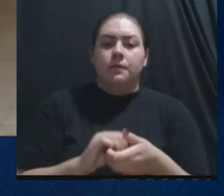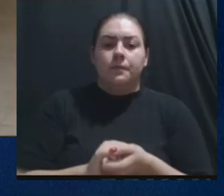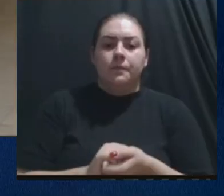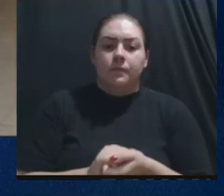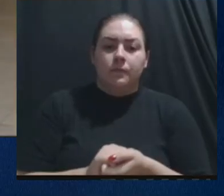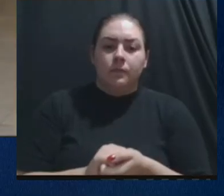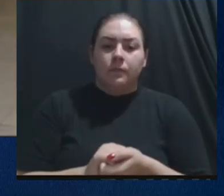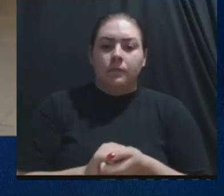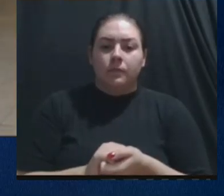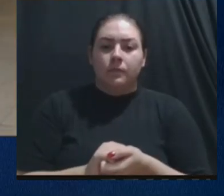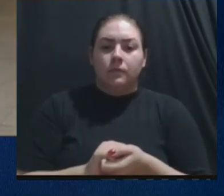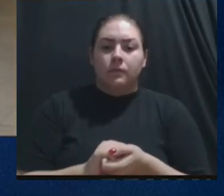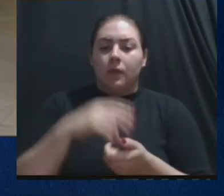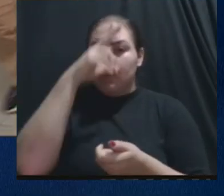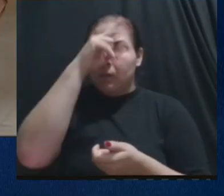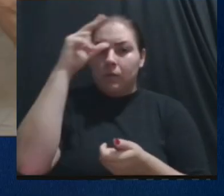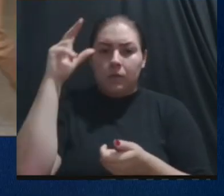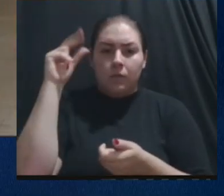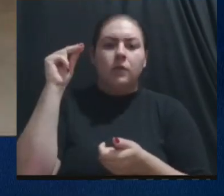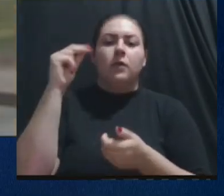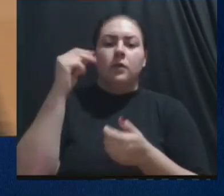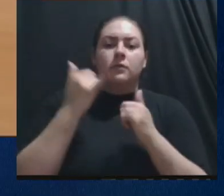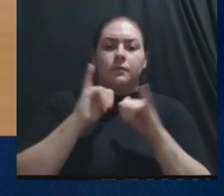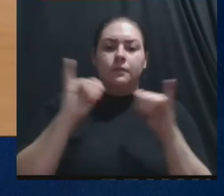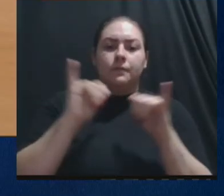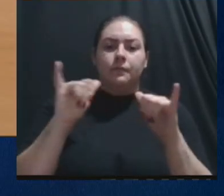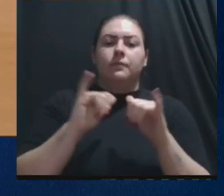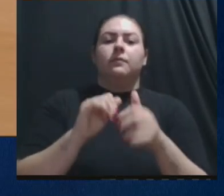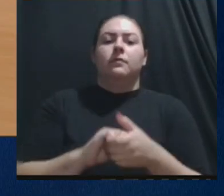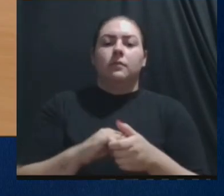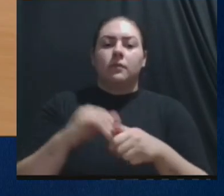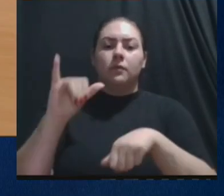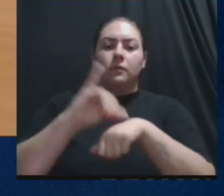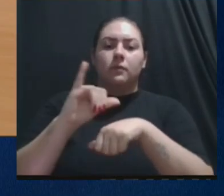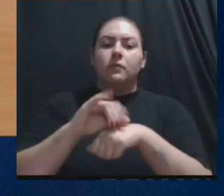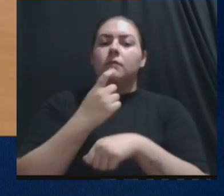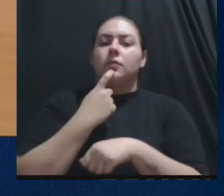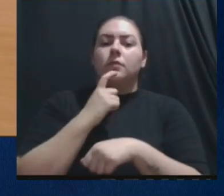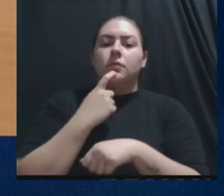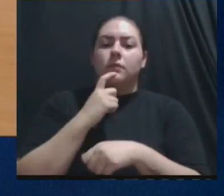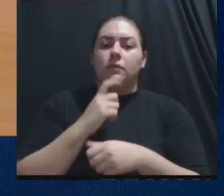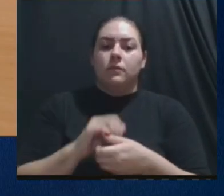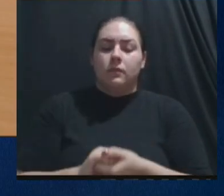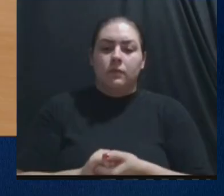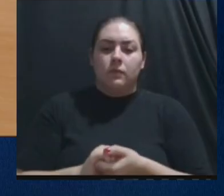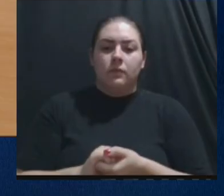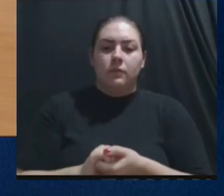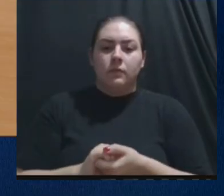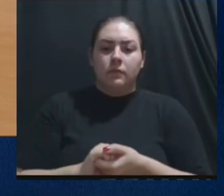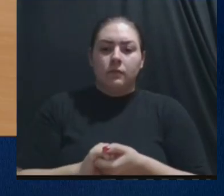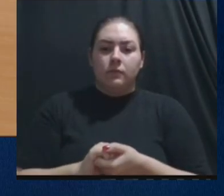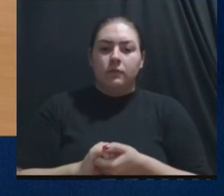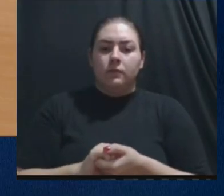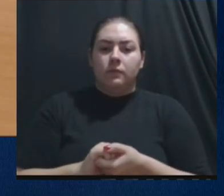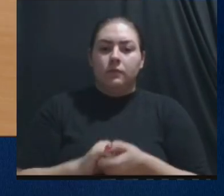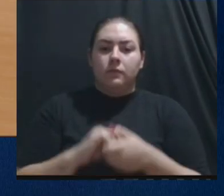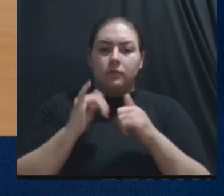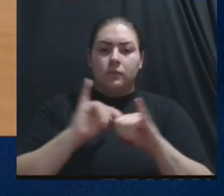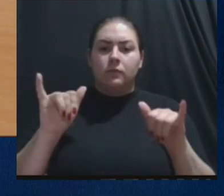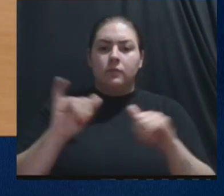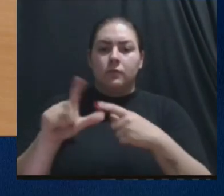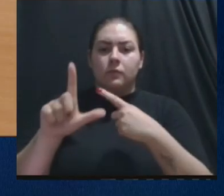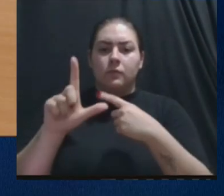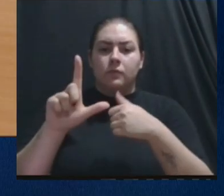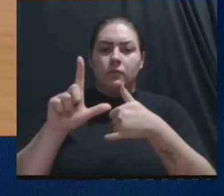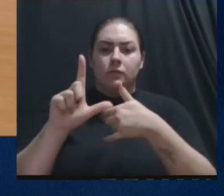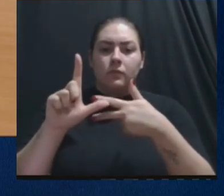plano de requalificação do centro de Campinas. Notícias do Legislativo destaca a aprovação de